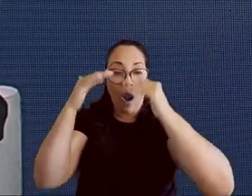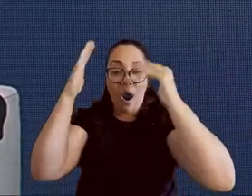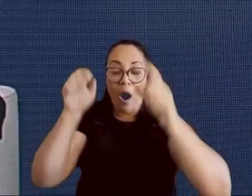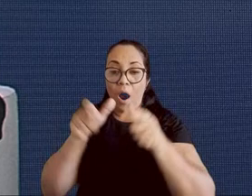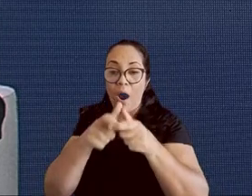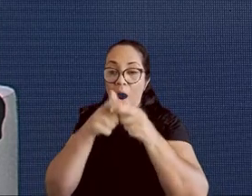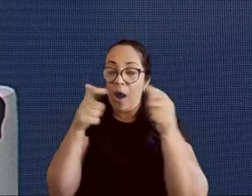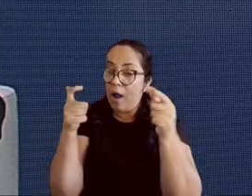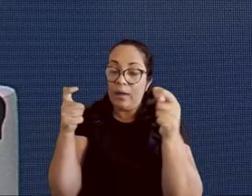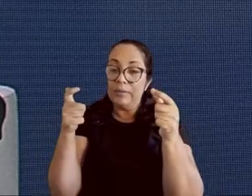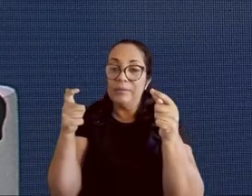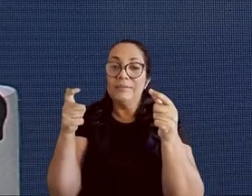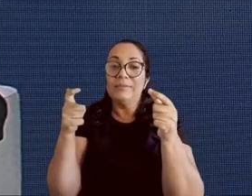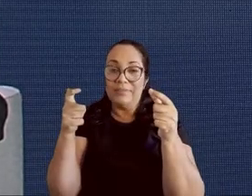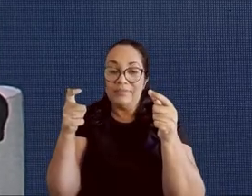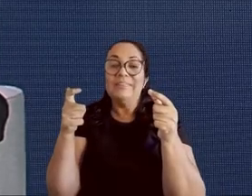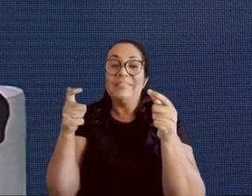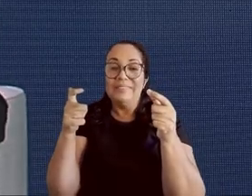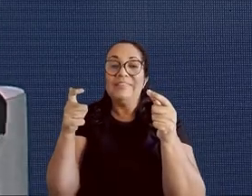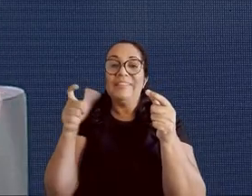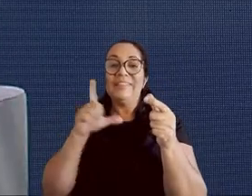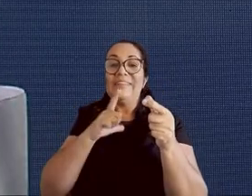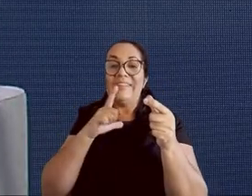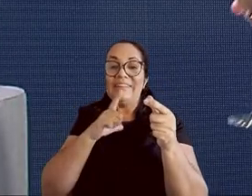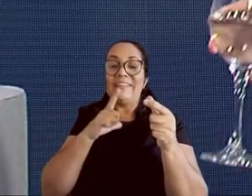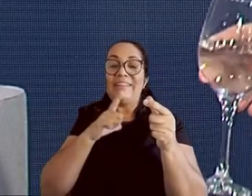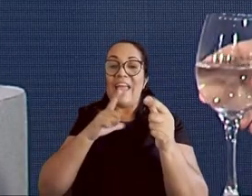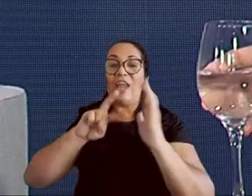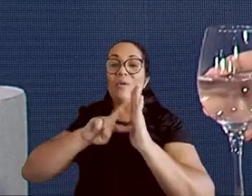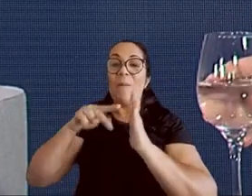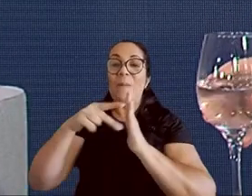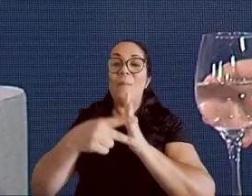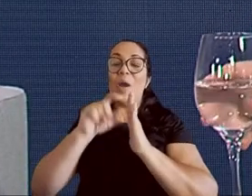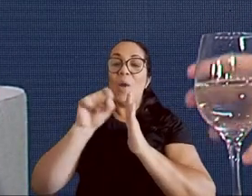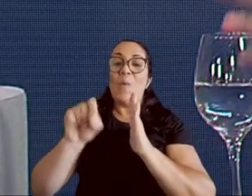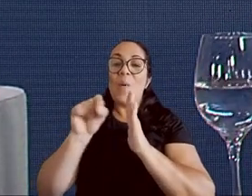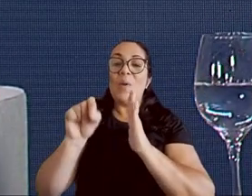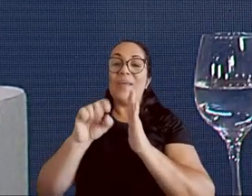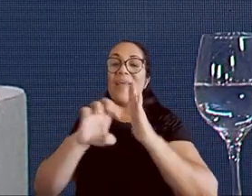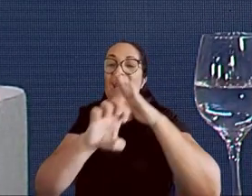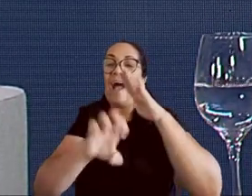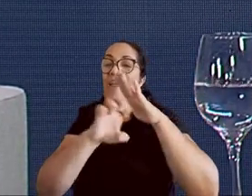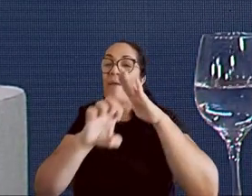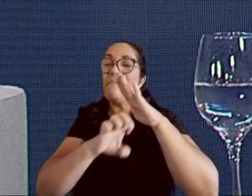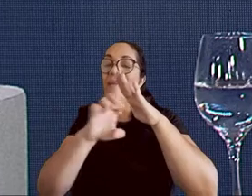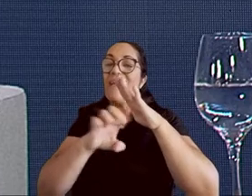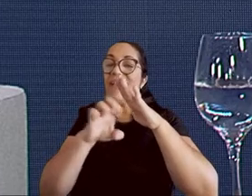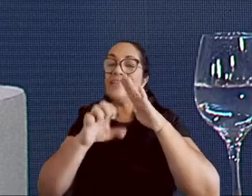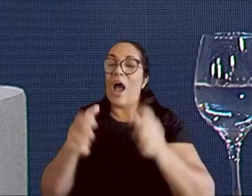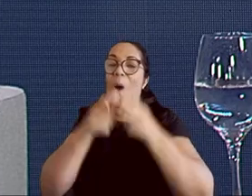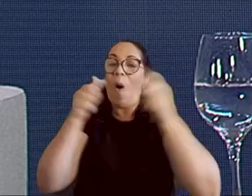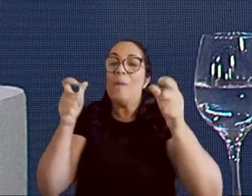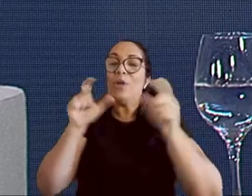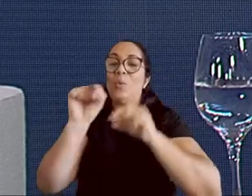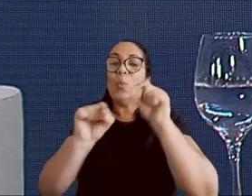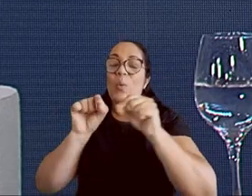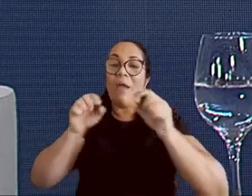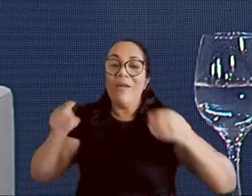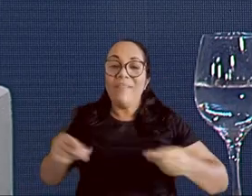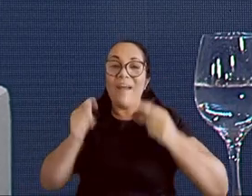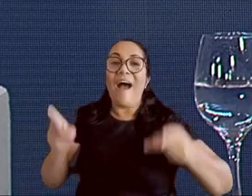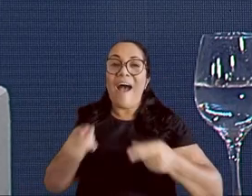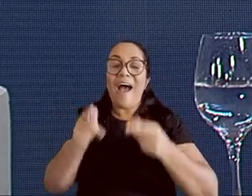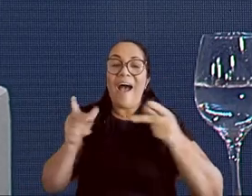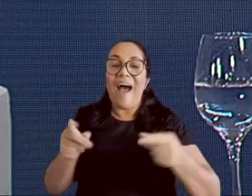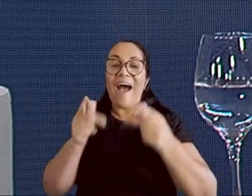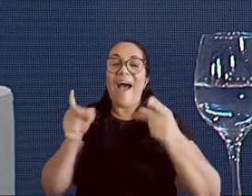tem emprego aí os balanços das companhias a gente percebe essa despesa financeira crescendo Às vezes uma geração operacional um